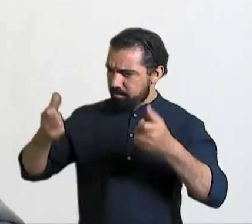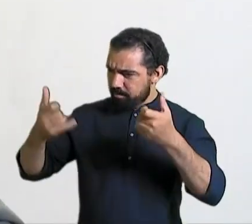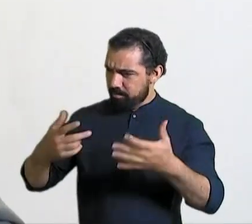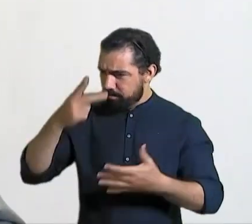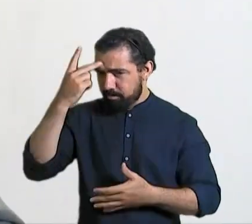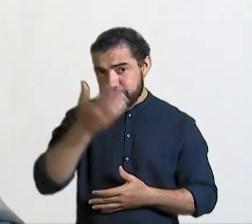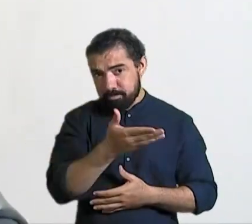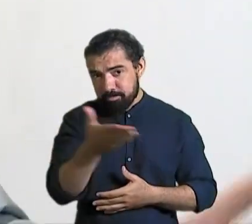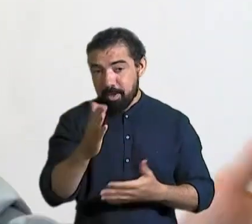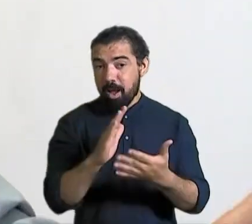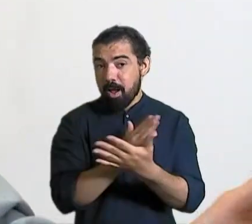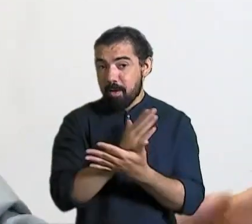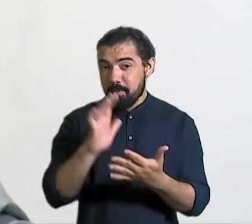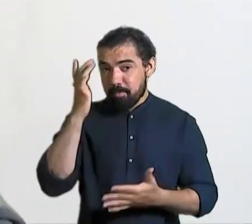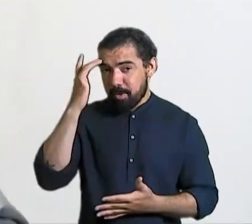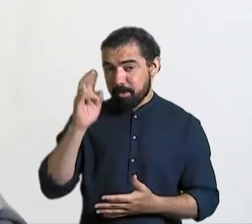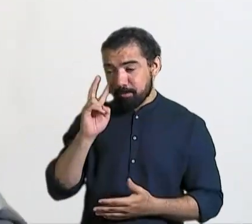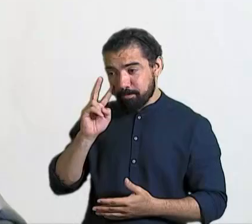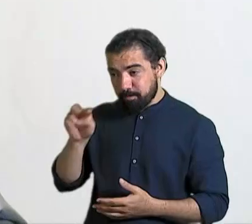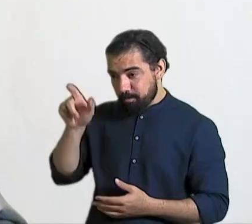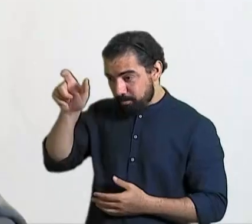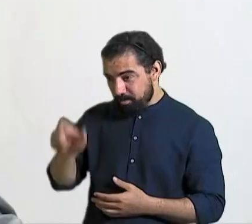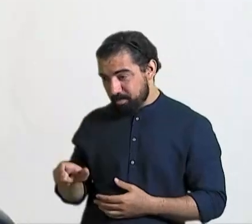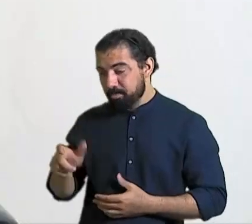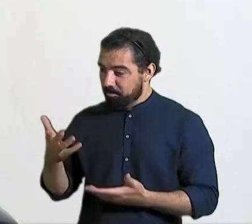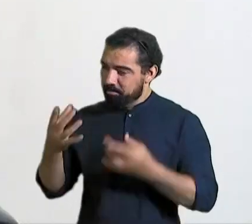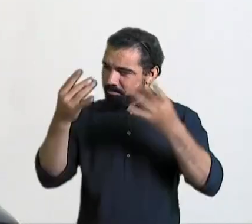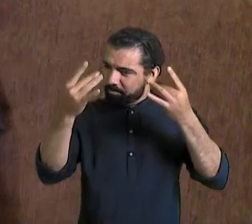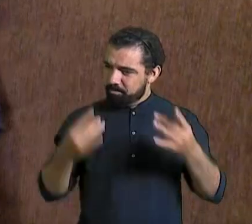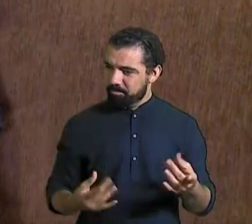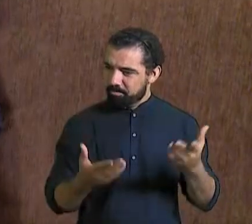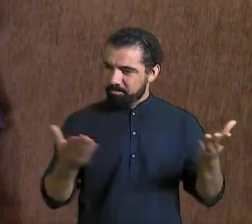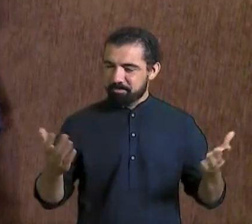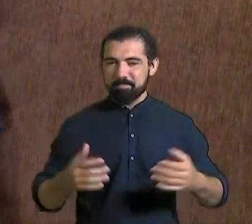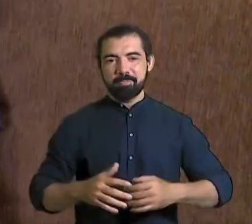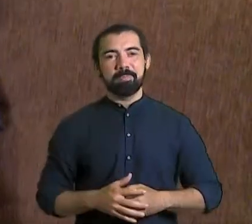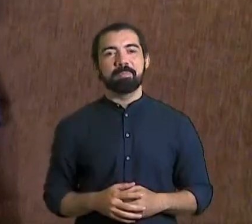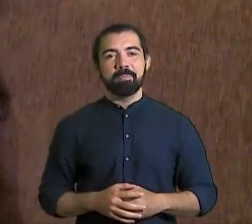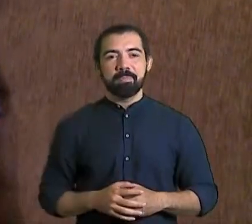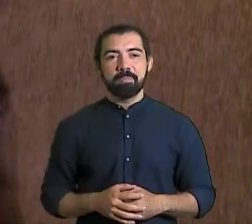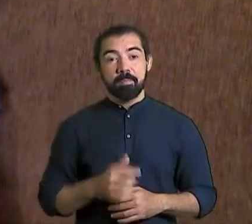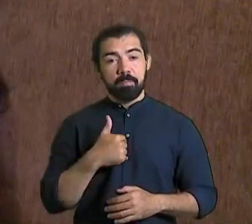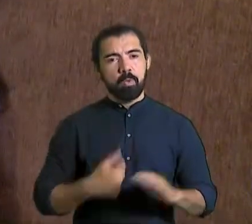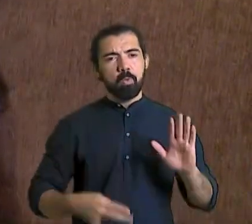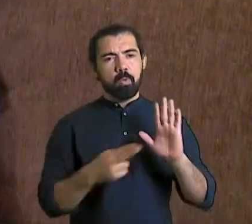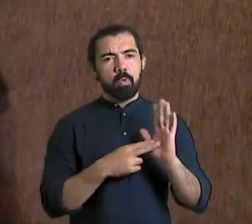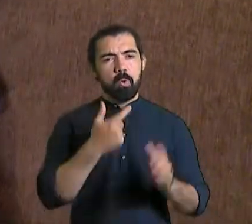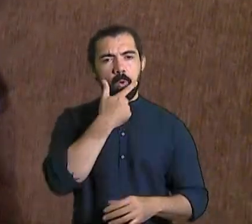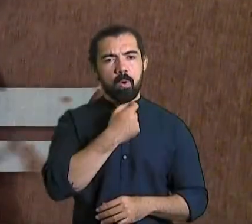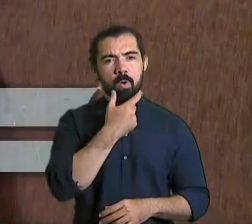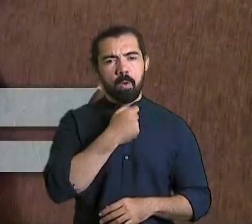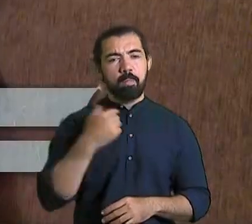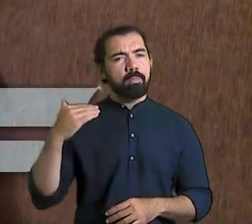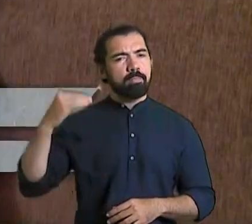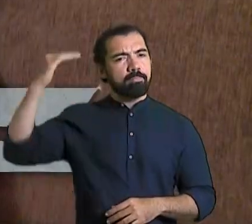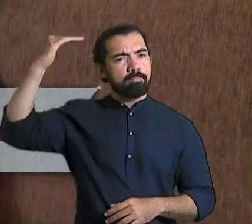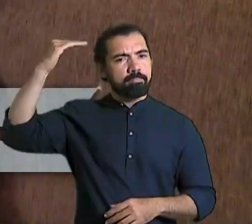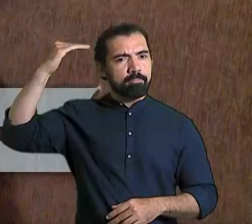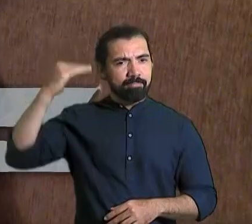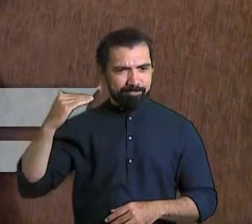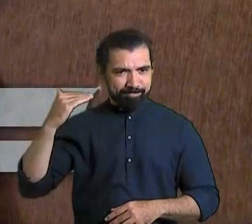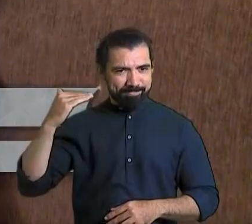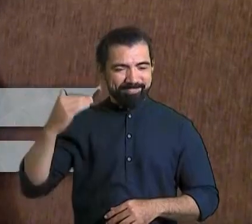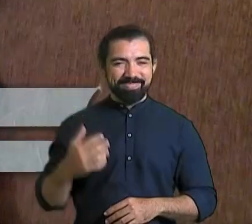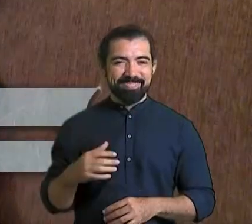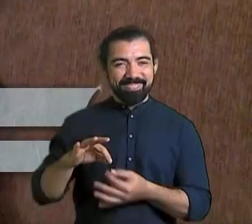nossos telespectadores que talvez não consigam enxergá-lo. Então, eu sou um homem de estatura baixa,